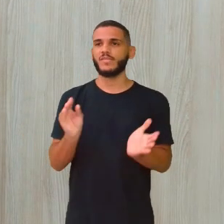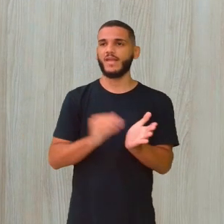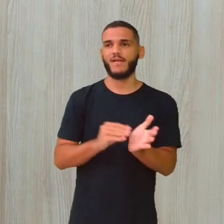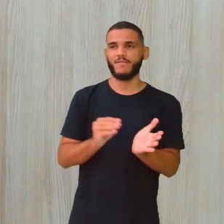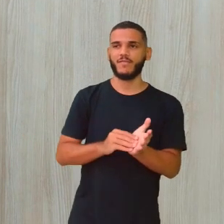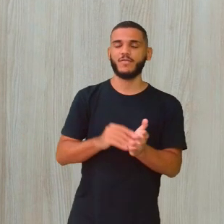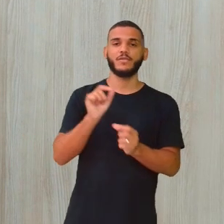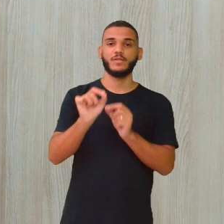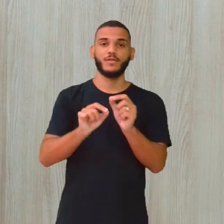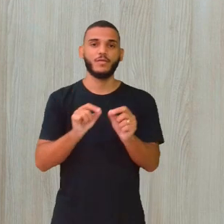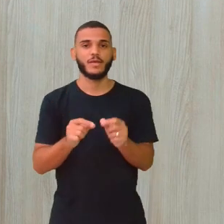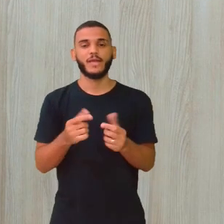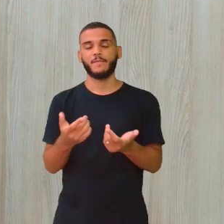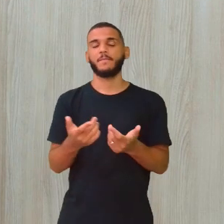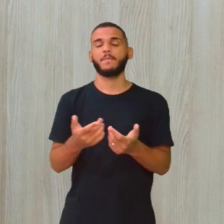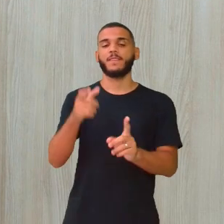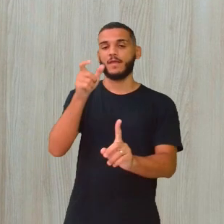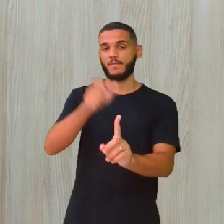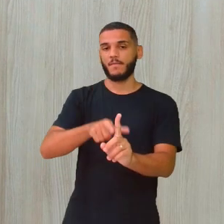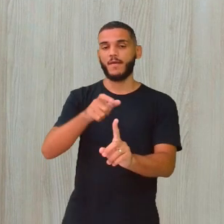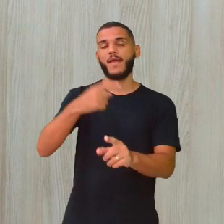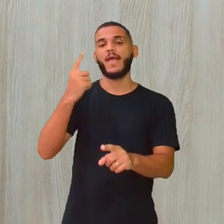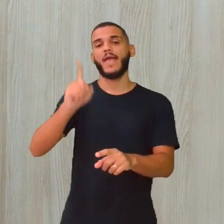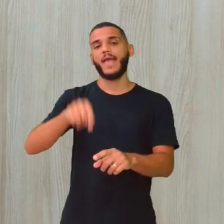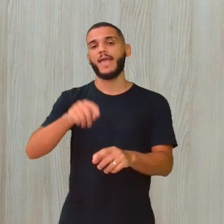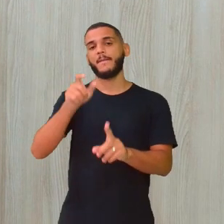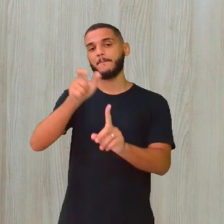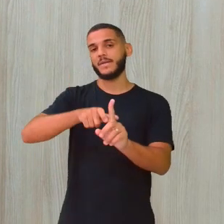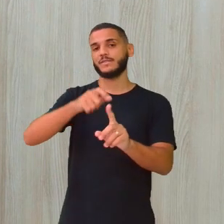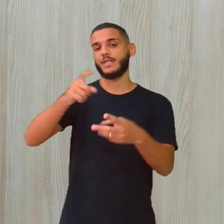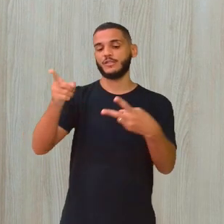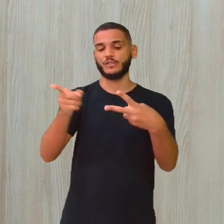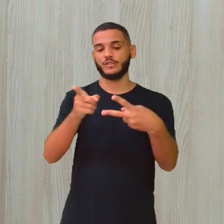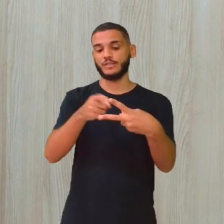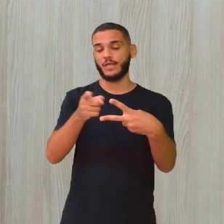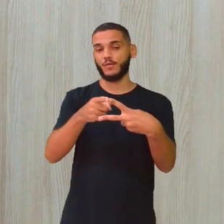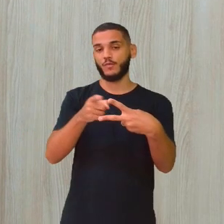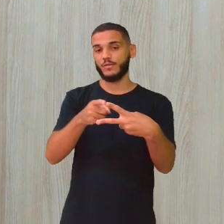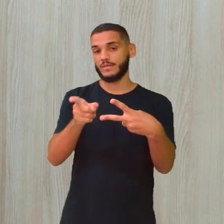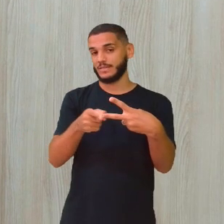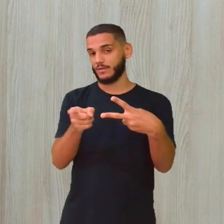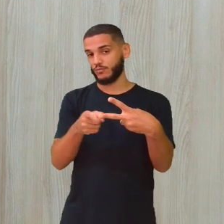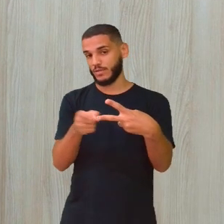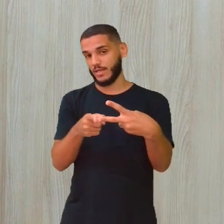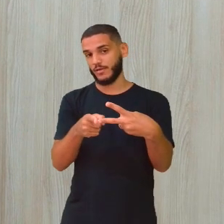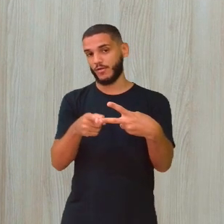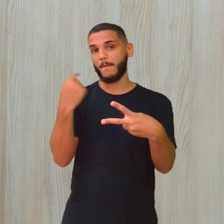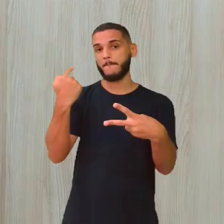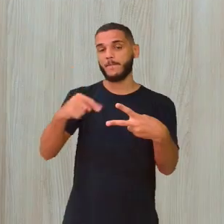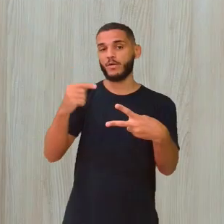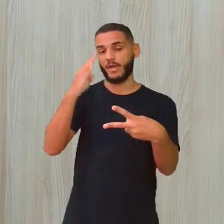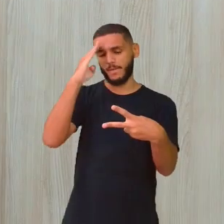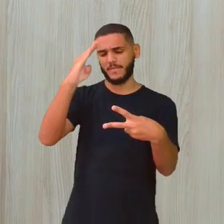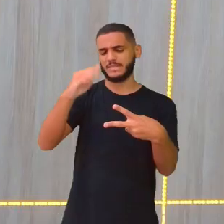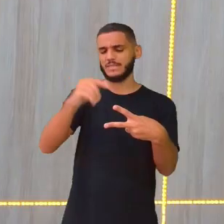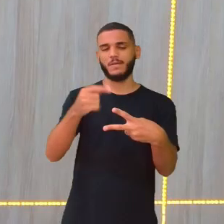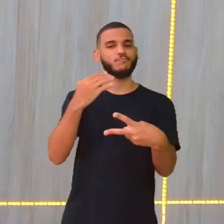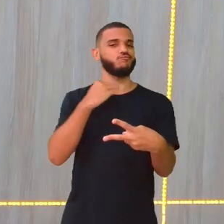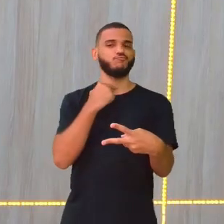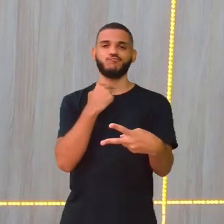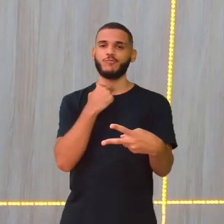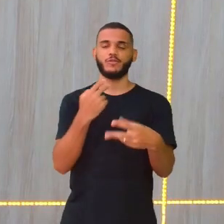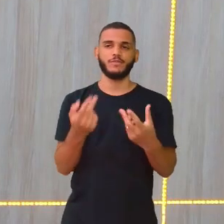um personagem secundário porque ele não pode ser o personagem principal, então é bastante problemático. E aí a